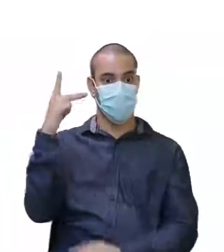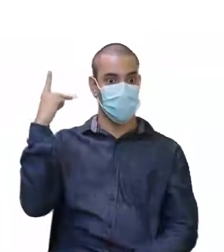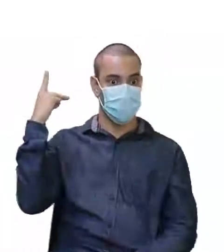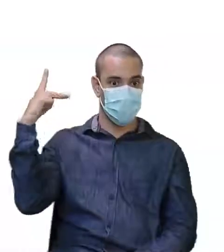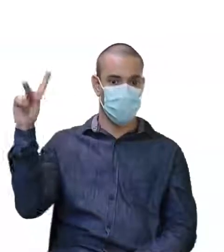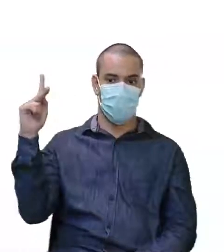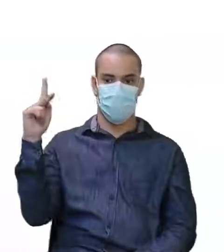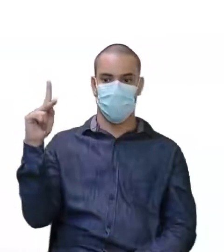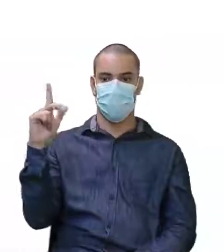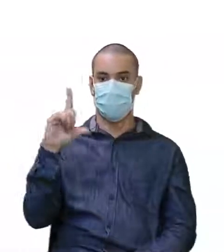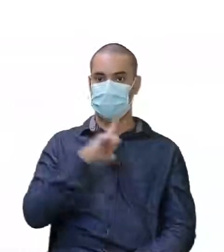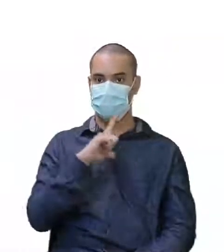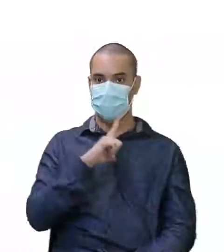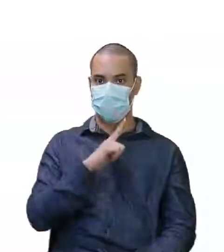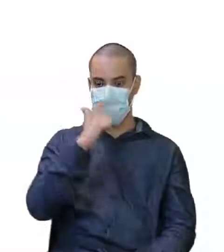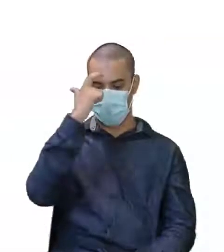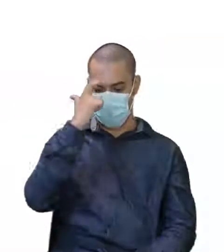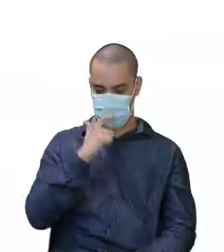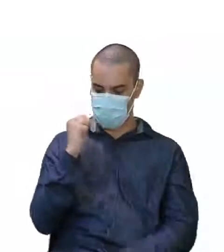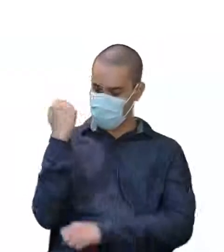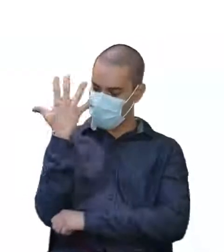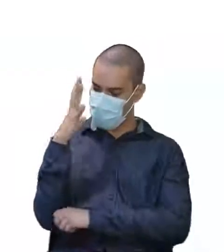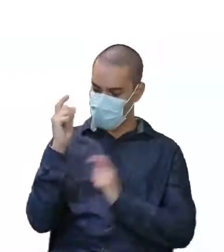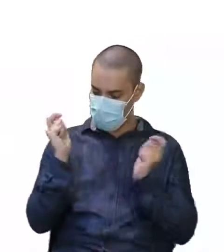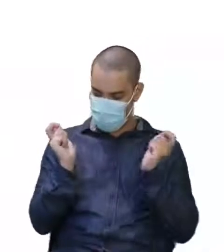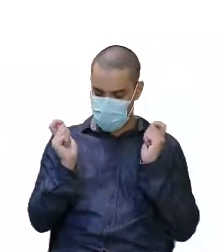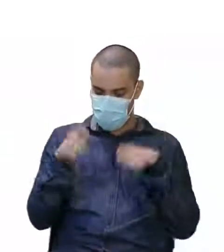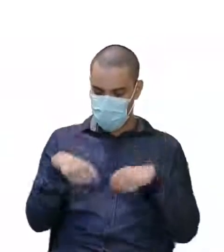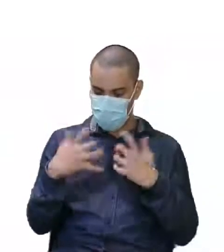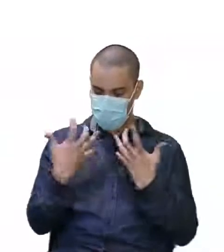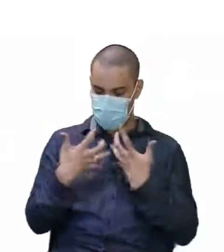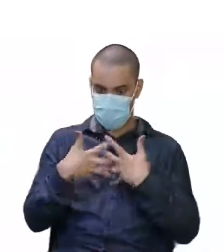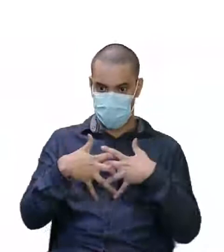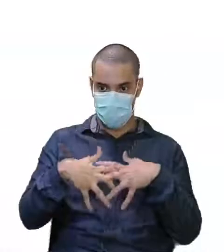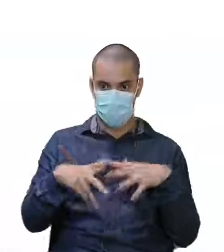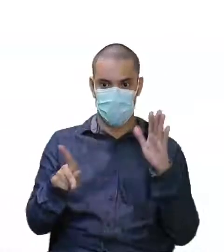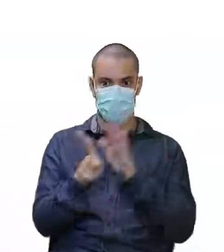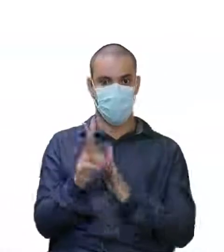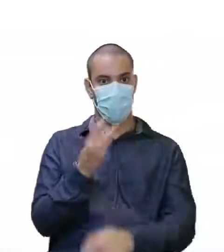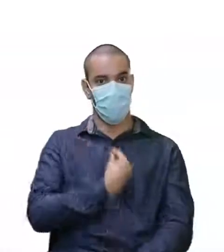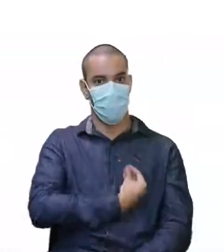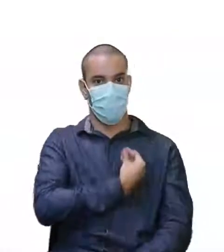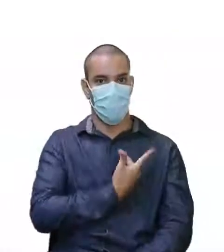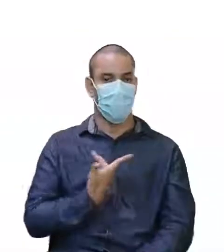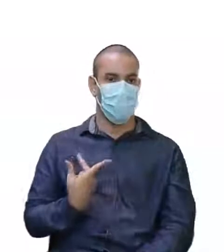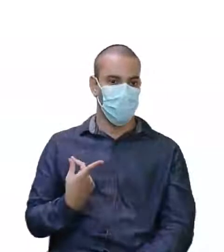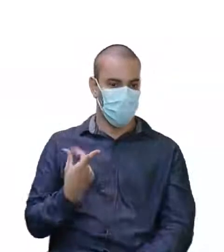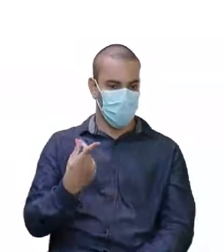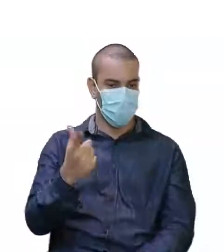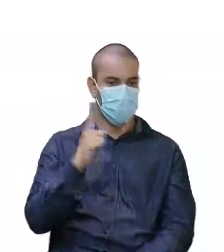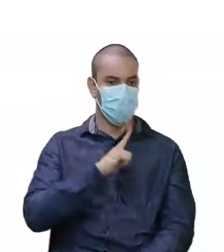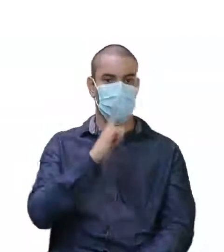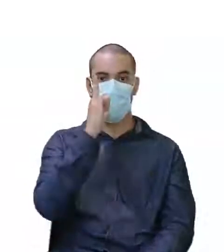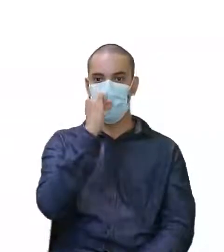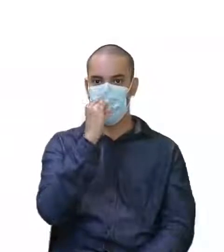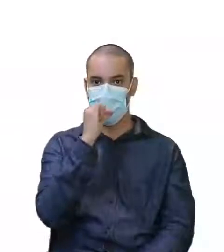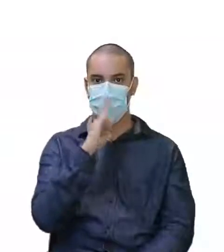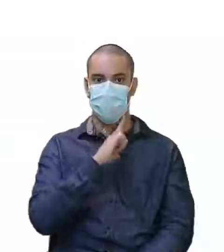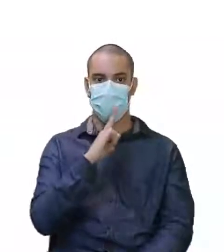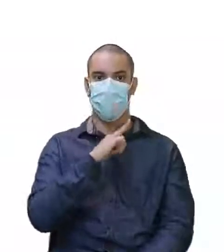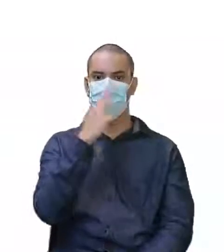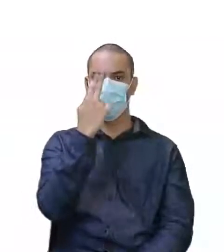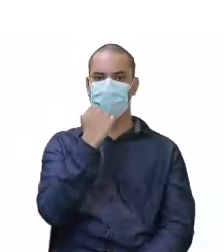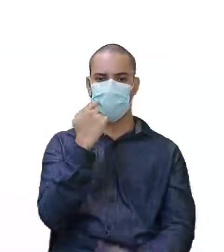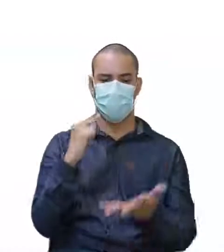ideal para elas. Elas têm capacidade, né? Elas têm mecanismos para sobreviver ali, existe água, existem os nutrientes